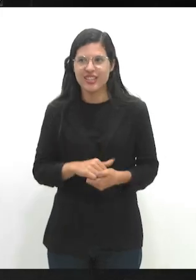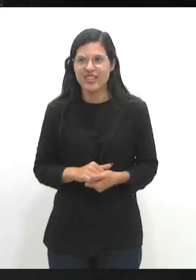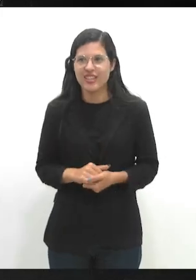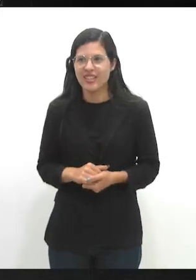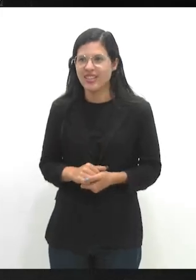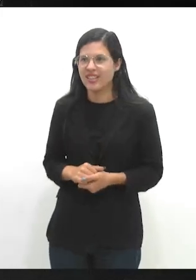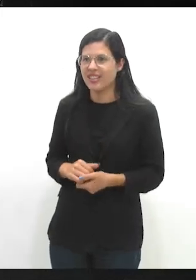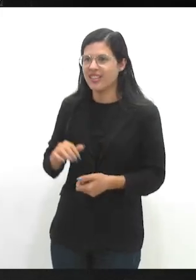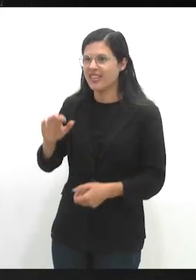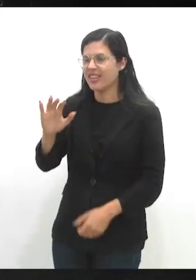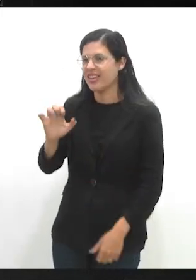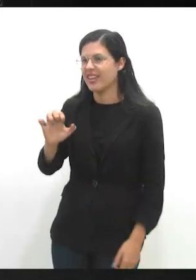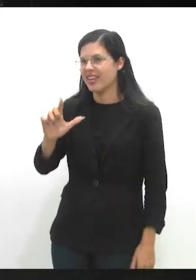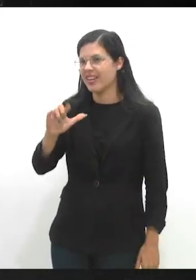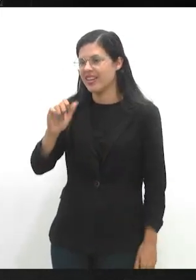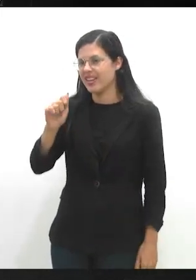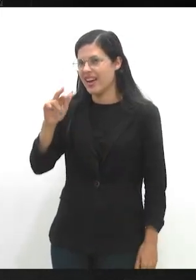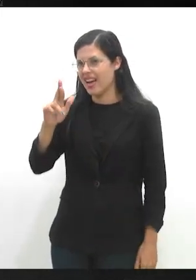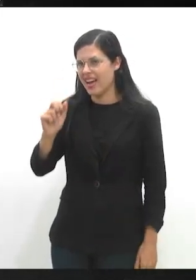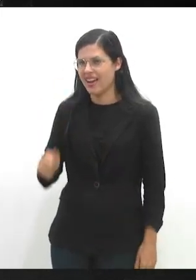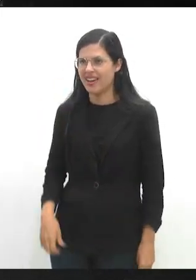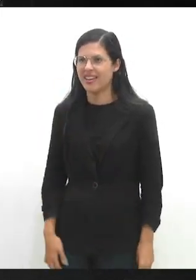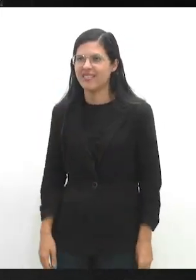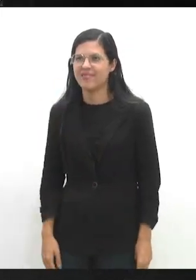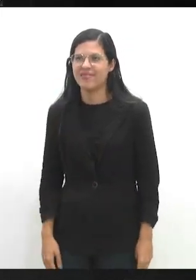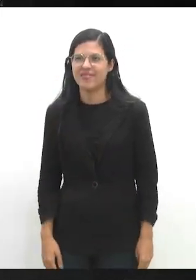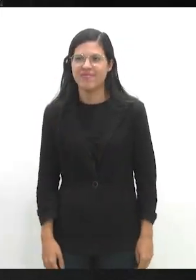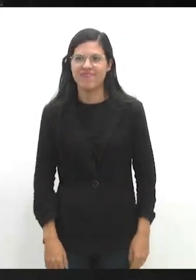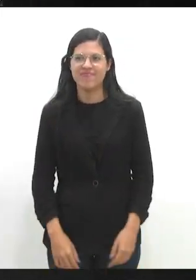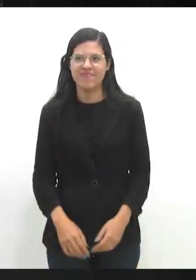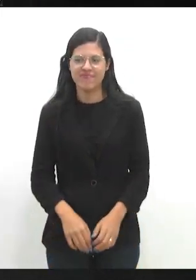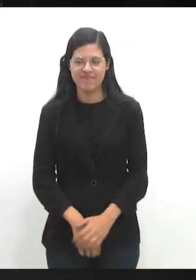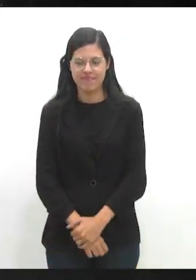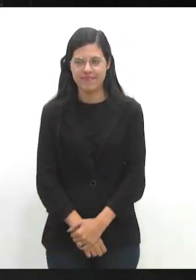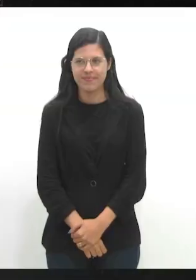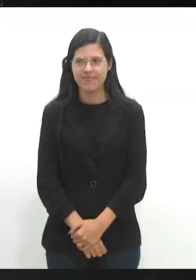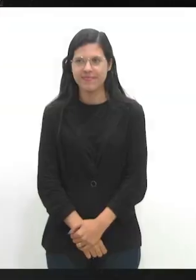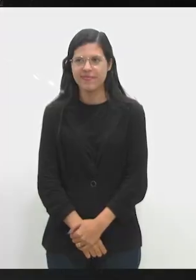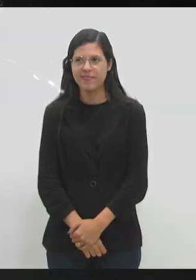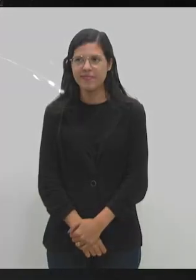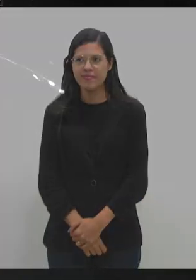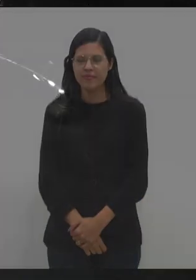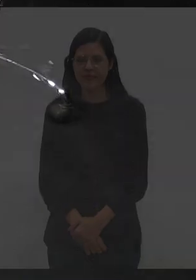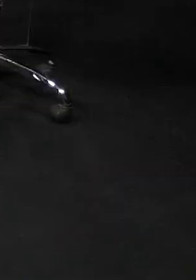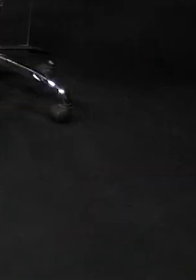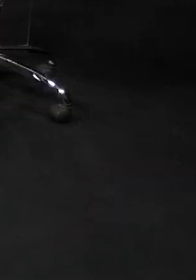acompanhamento luxuoso de quem? Eliara Pudina, maravilhosa. Isso. Vamos lá.